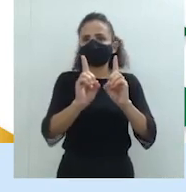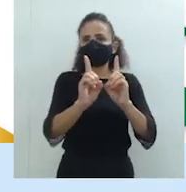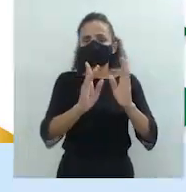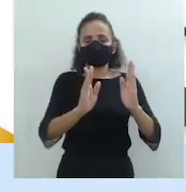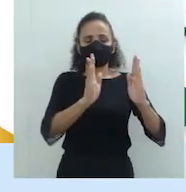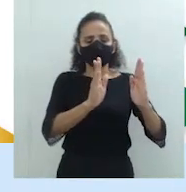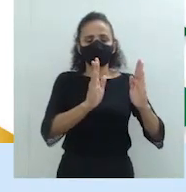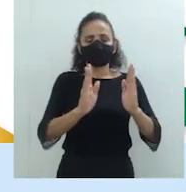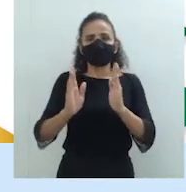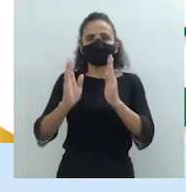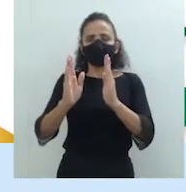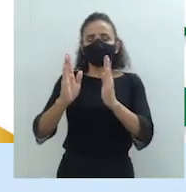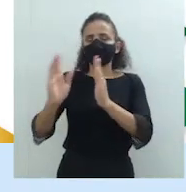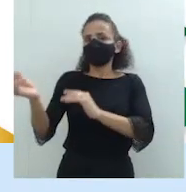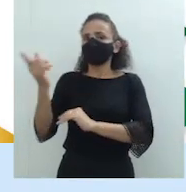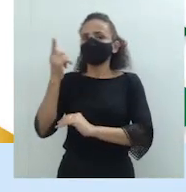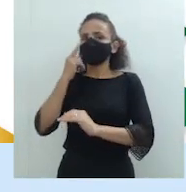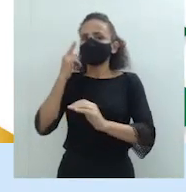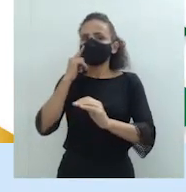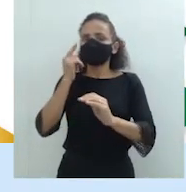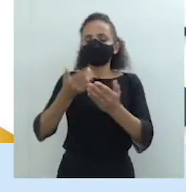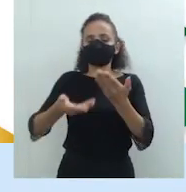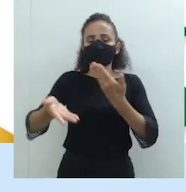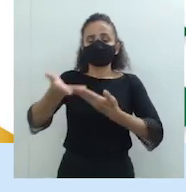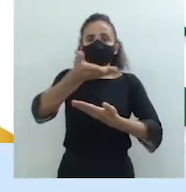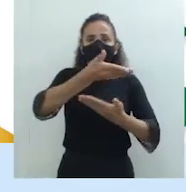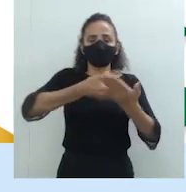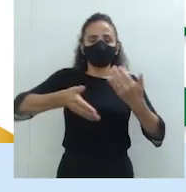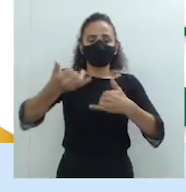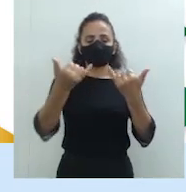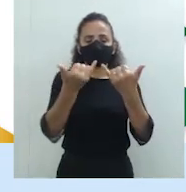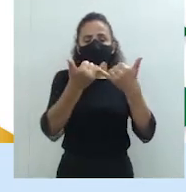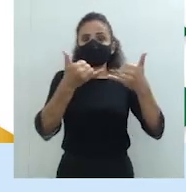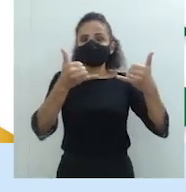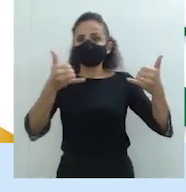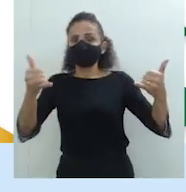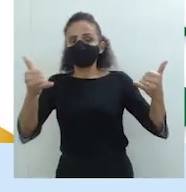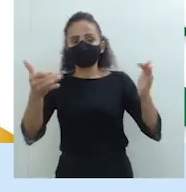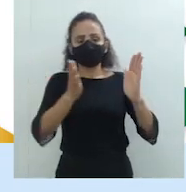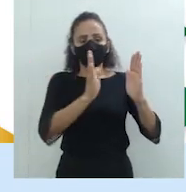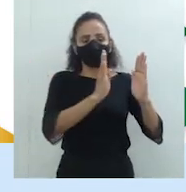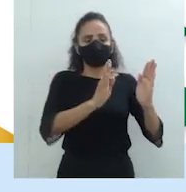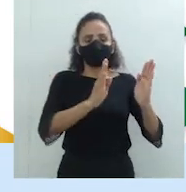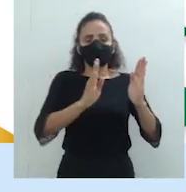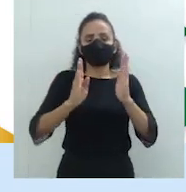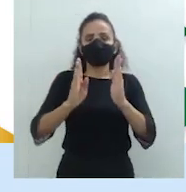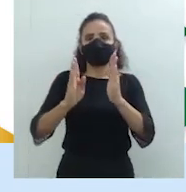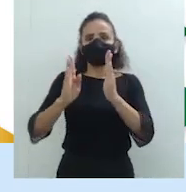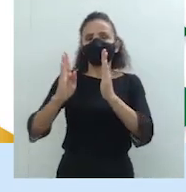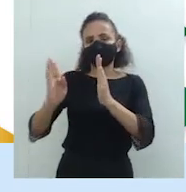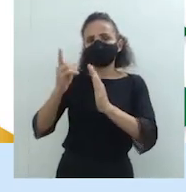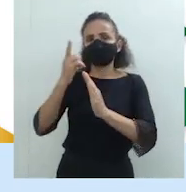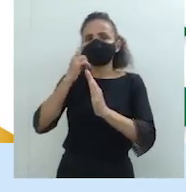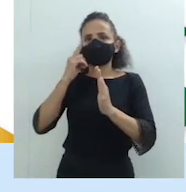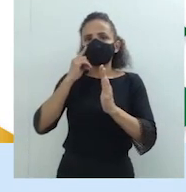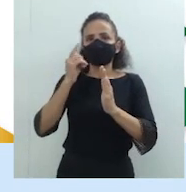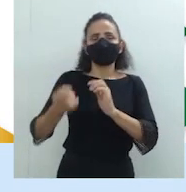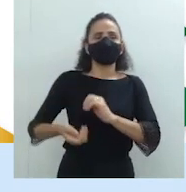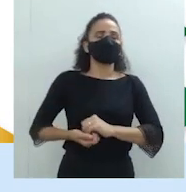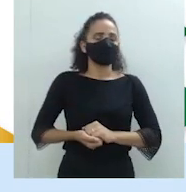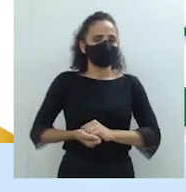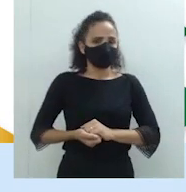uma associação onde a corrente elétrica ela se divide ao longo ali do